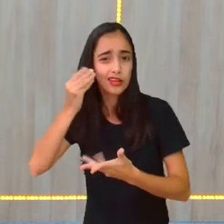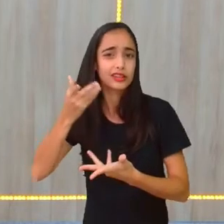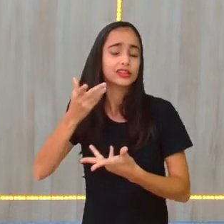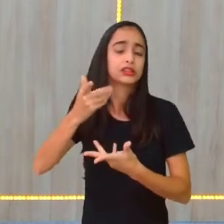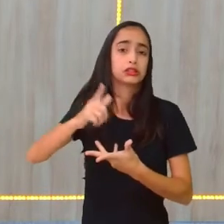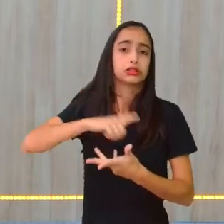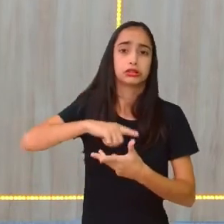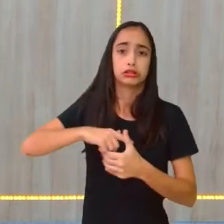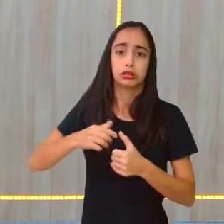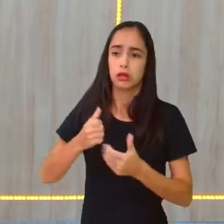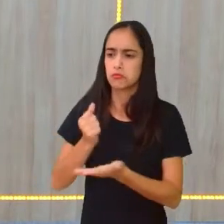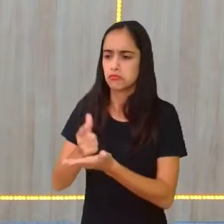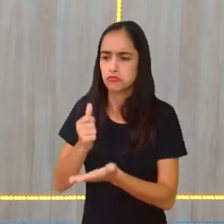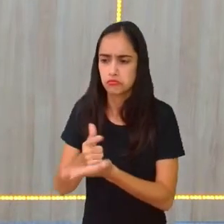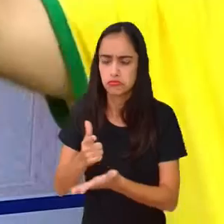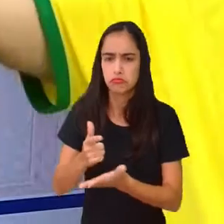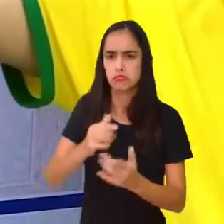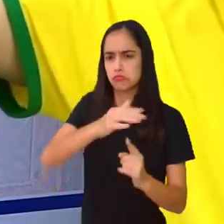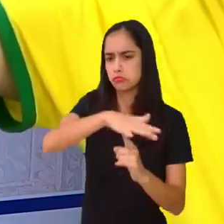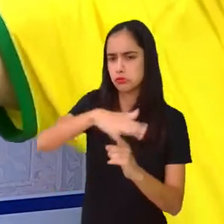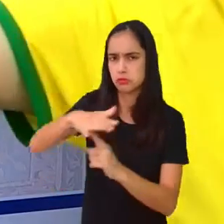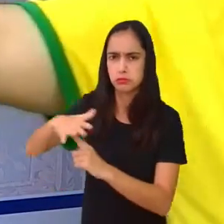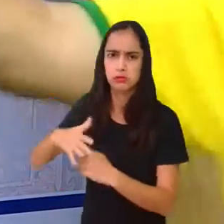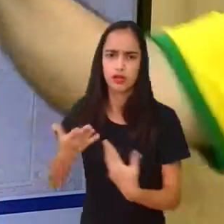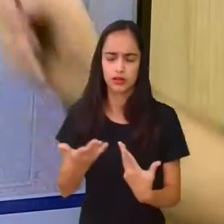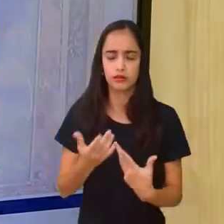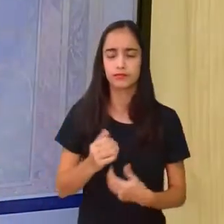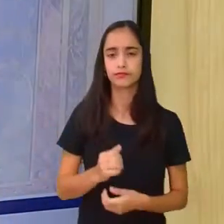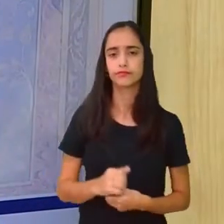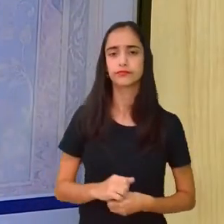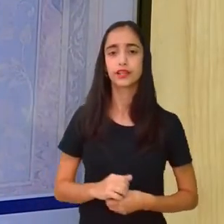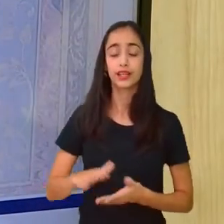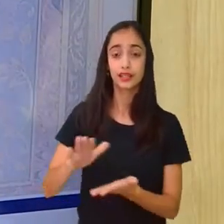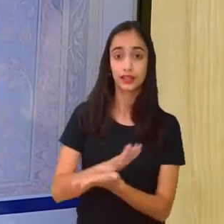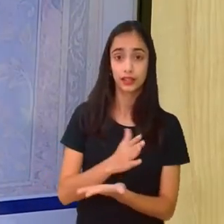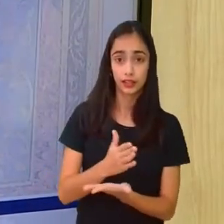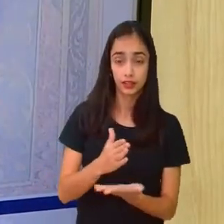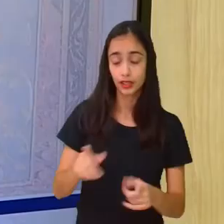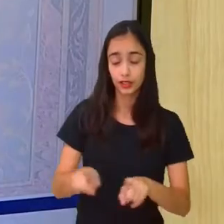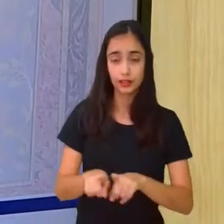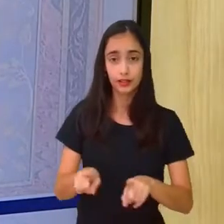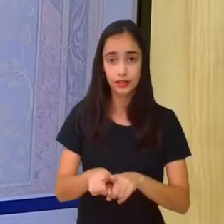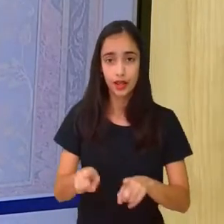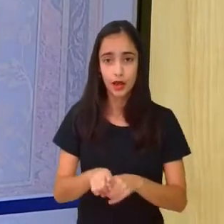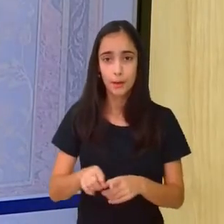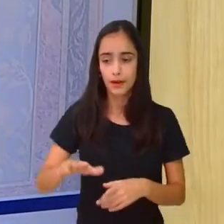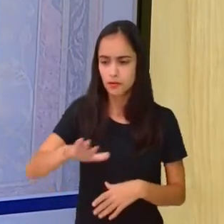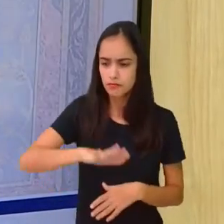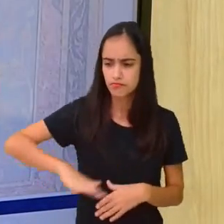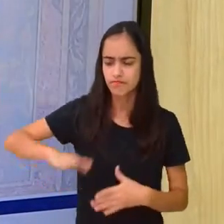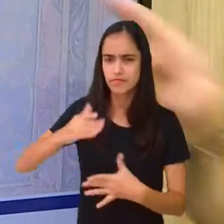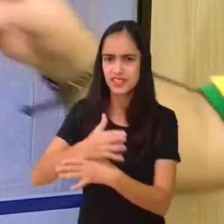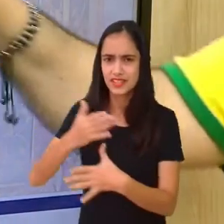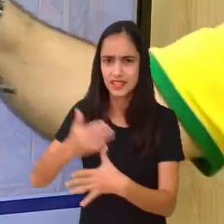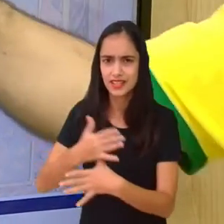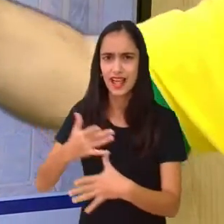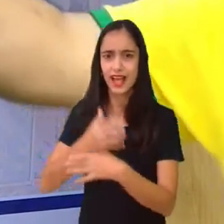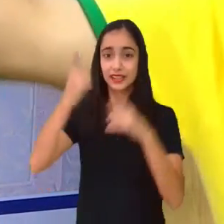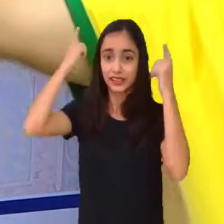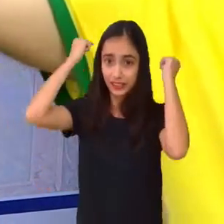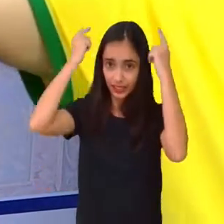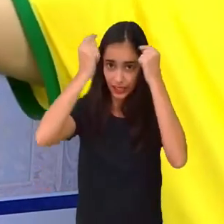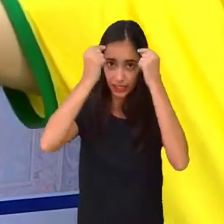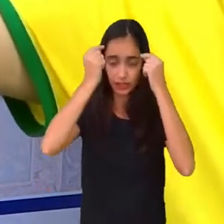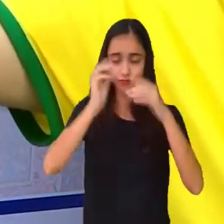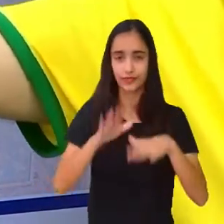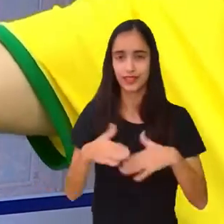do Mar Egeu e as cidades gregas aqui da região, elas entram em conflito. Então, nesse